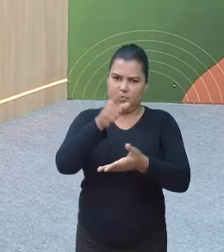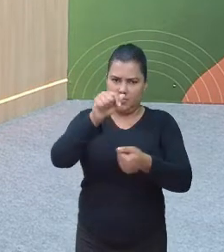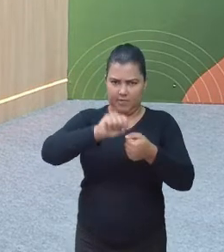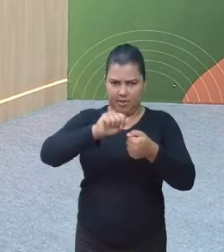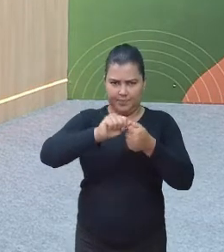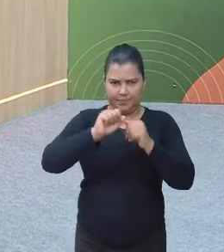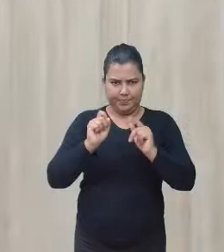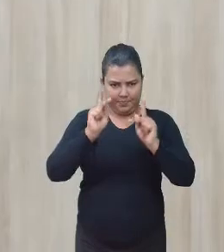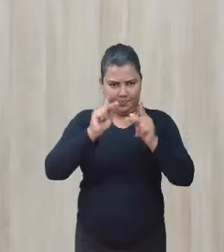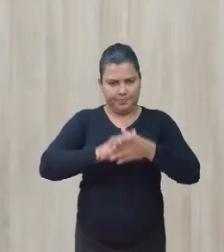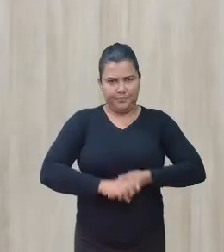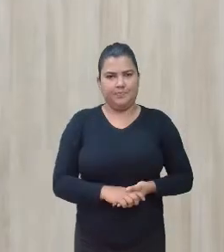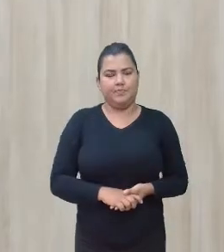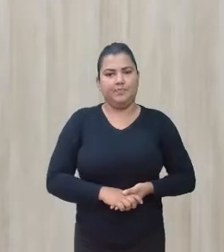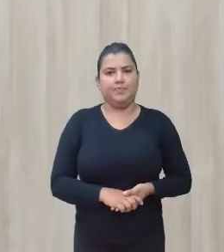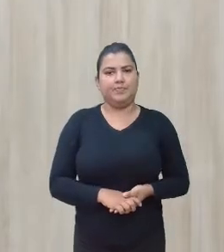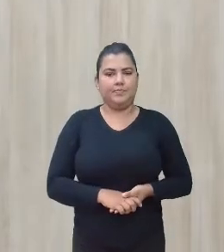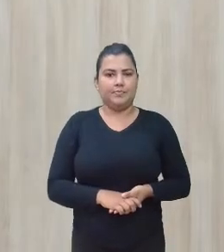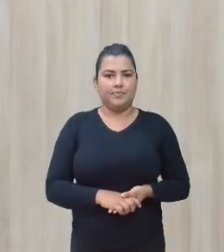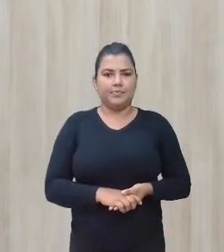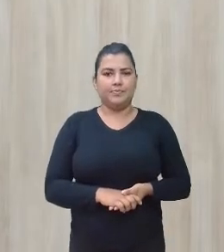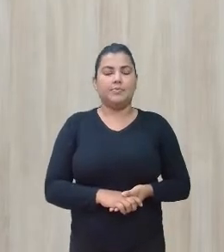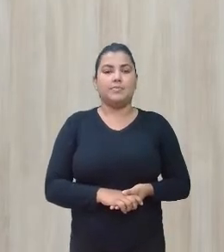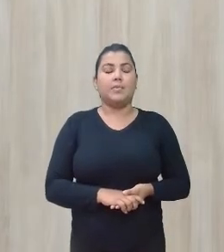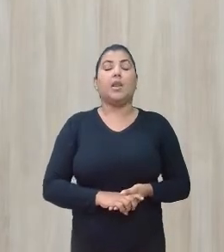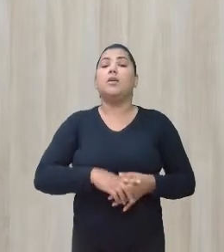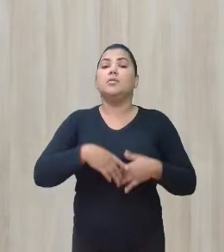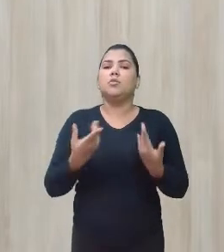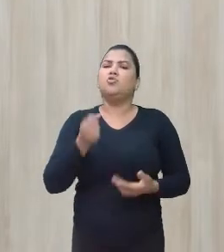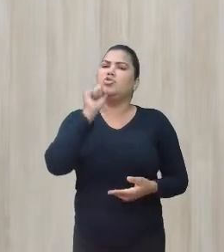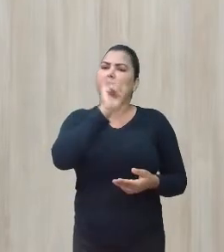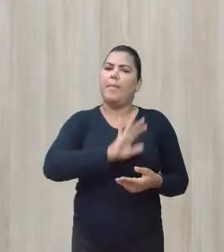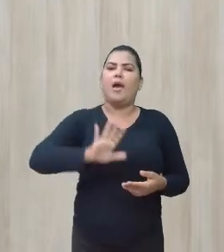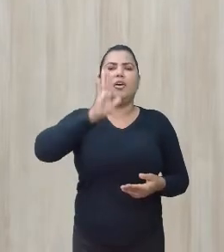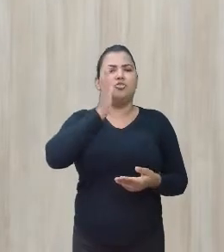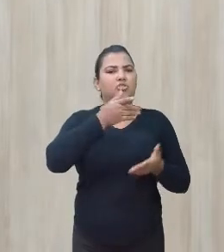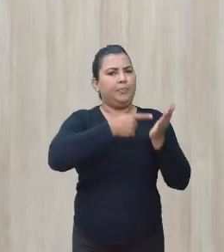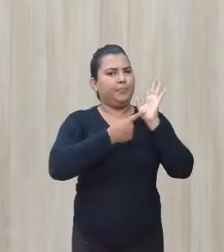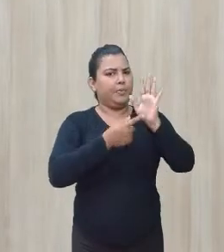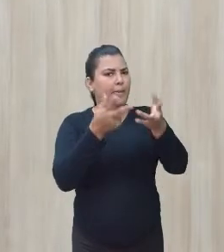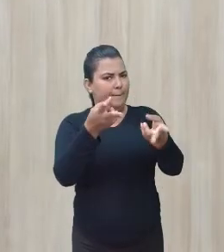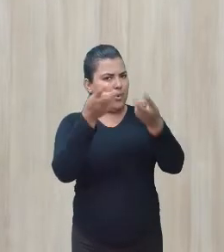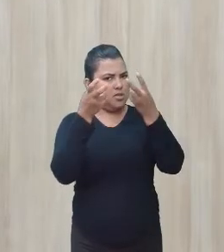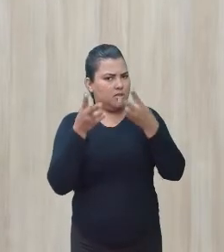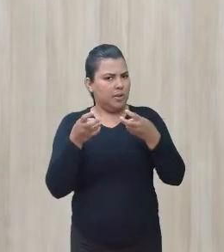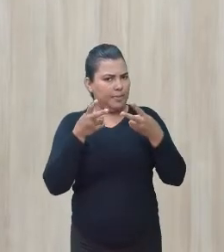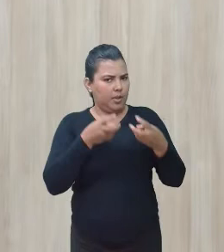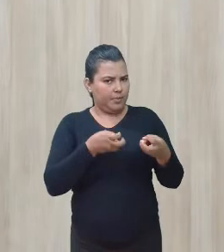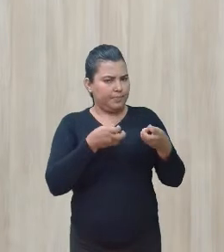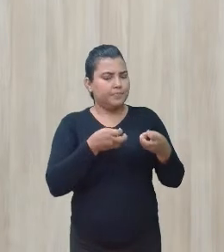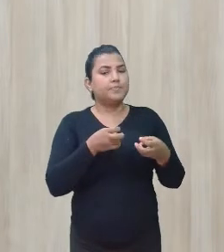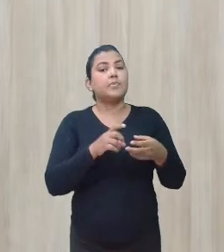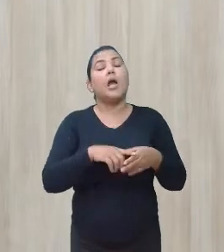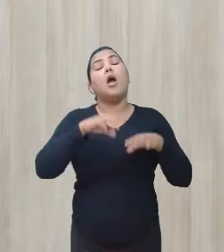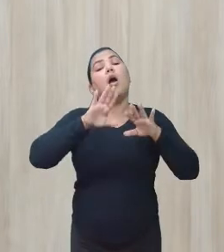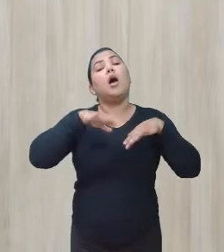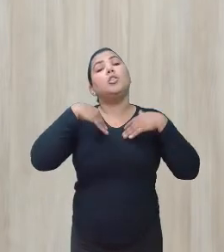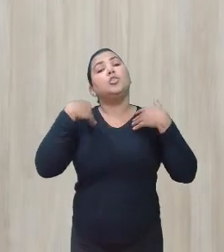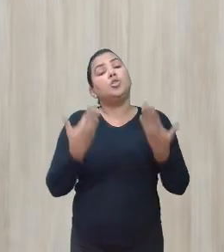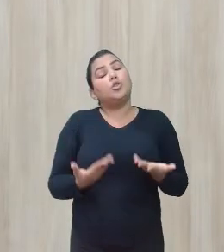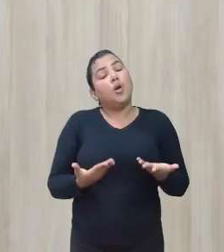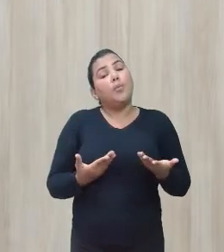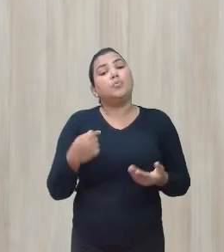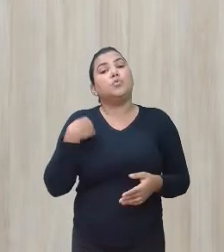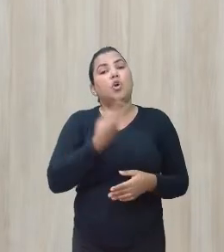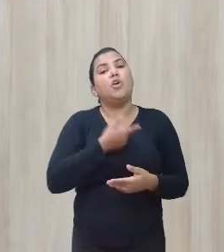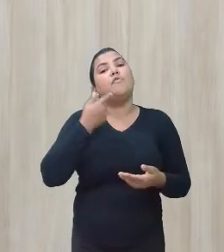vamos lá. Então, como a gente deu essa introdução aí, a gente vai observar, como eu falei bem no início, as características que vão